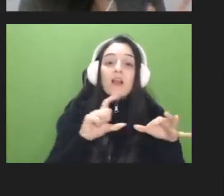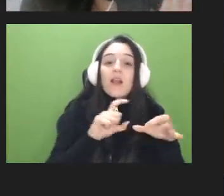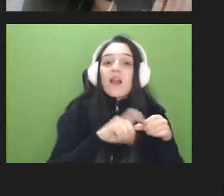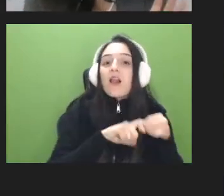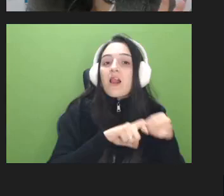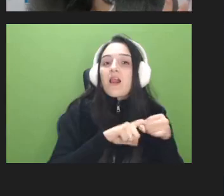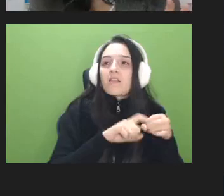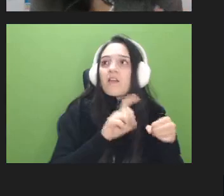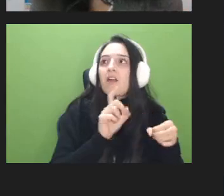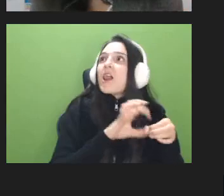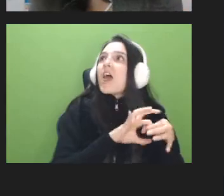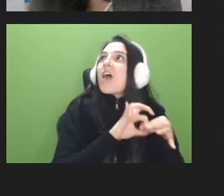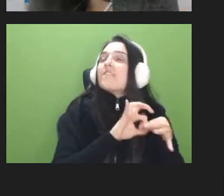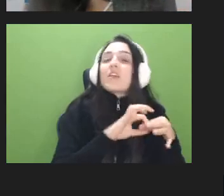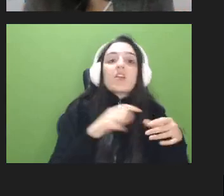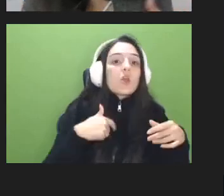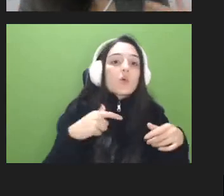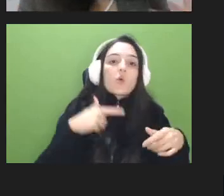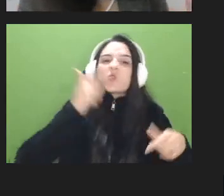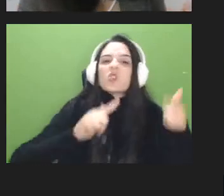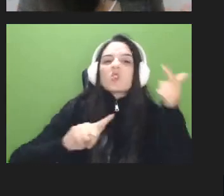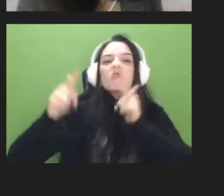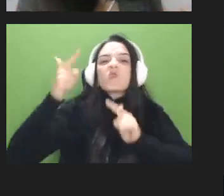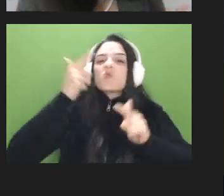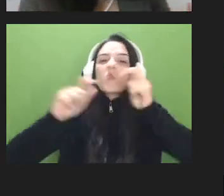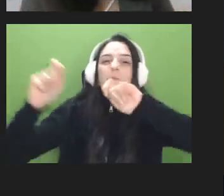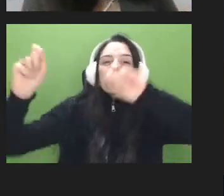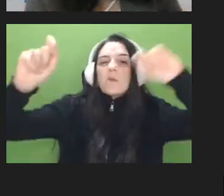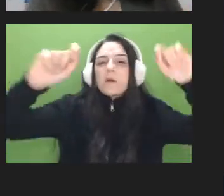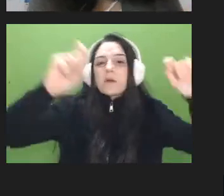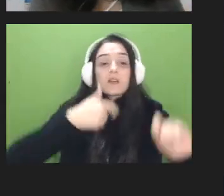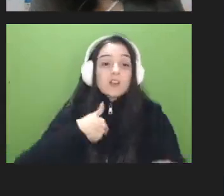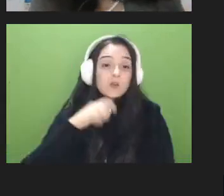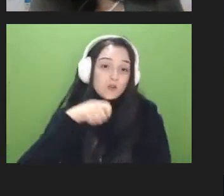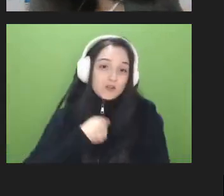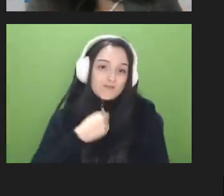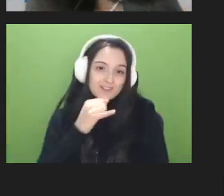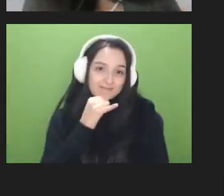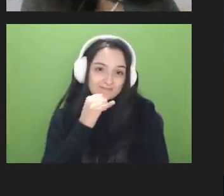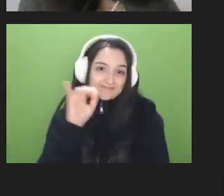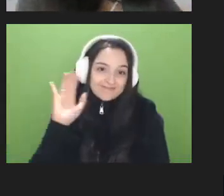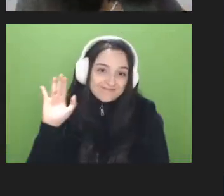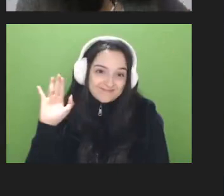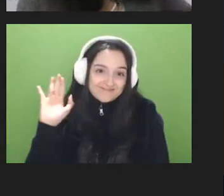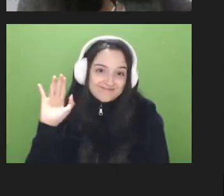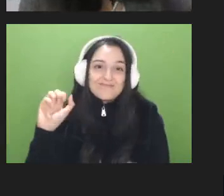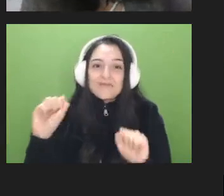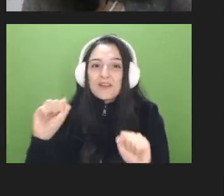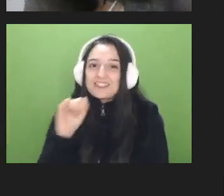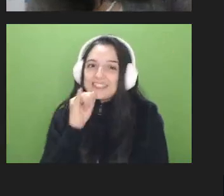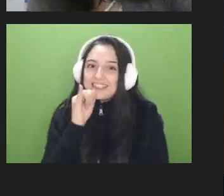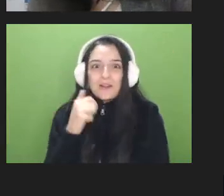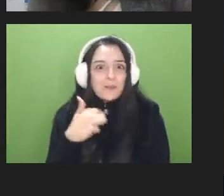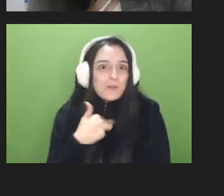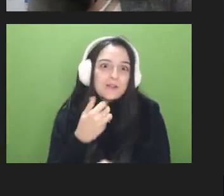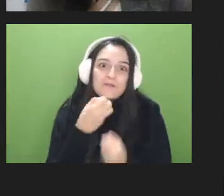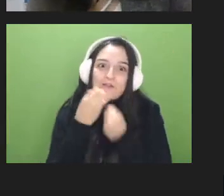conta de tudo, né? E eu estou me usando como exemplo aqui porque é o exemplo que eu posso usar agora, né? Eu não posso falar de outras pessoas.